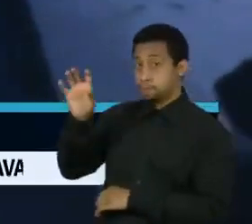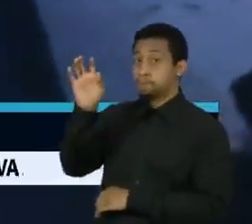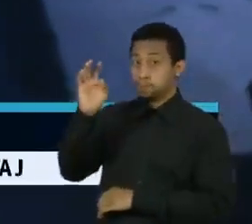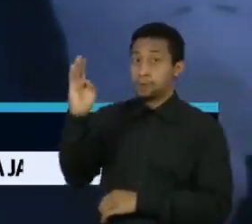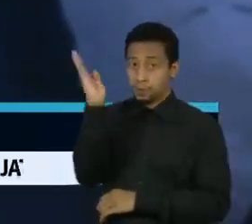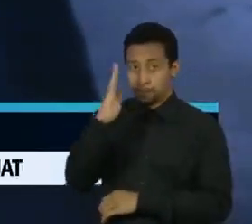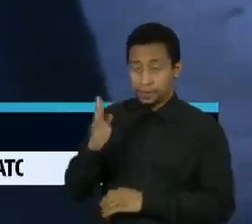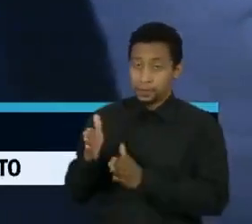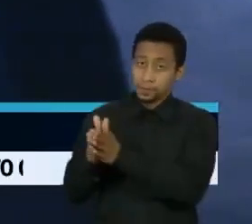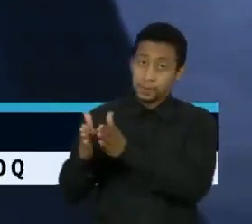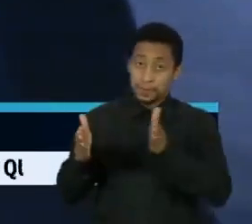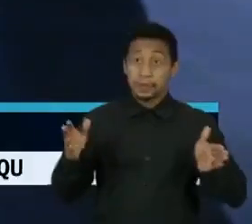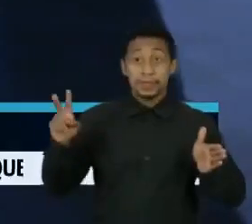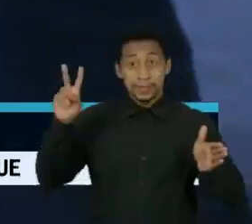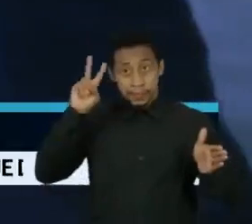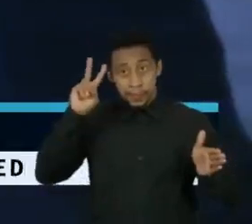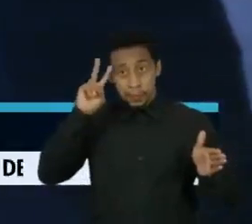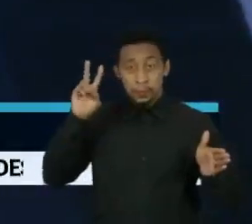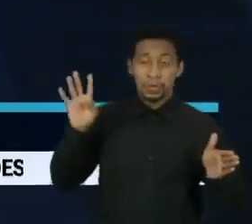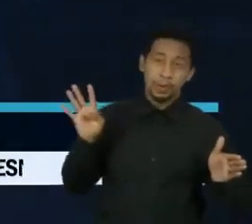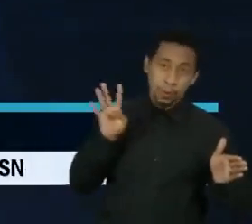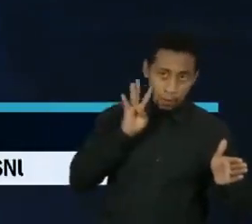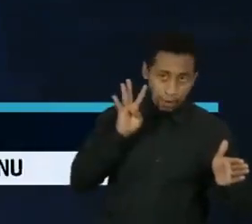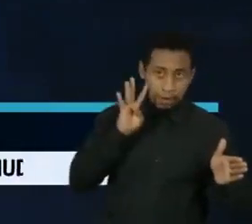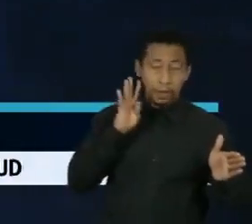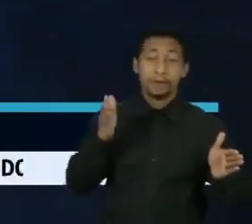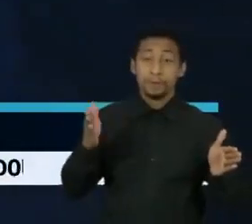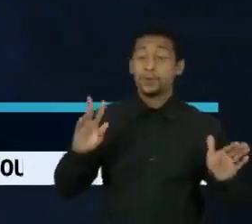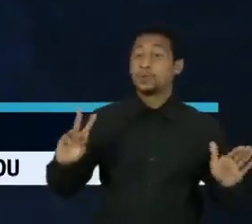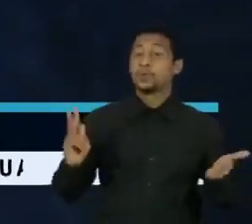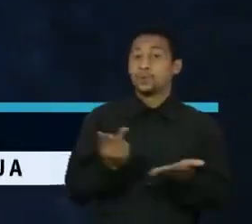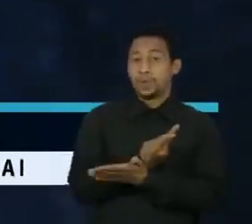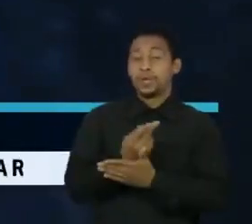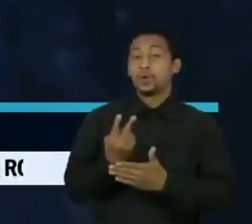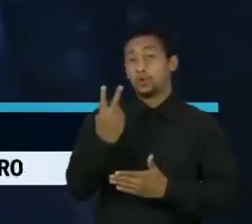entre segunda e quarta-feira. A margem de erro da pesquisa é de 2 pontos percentuais.